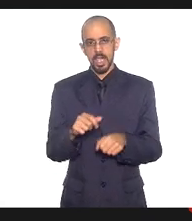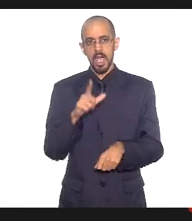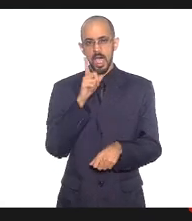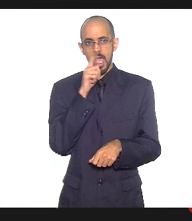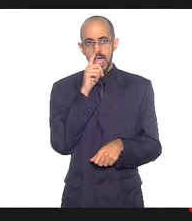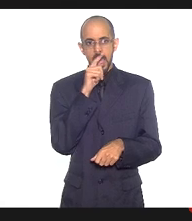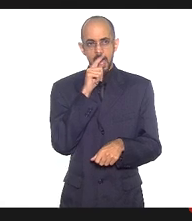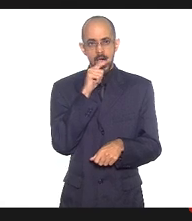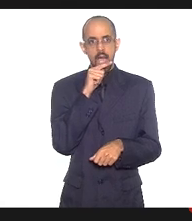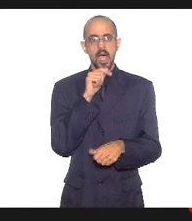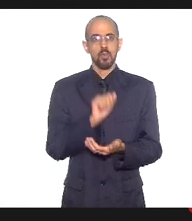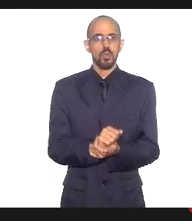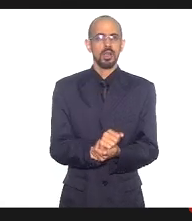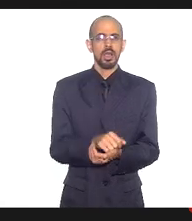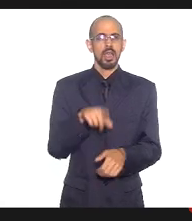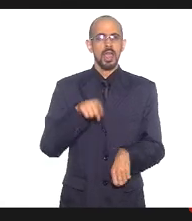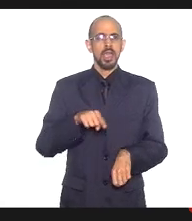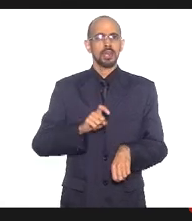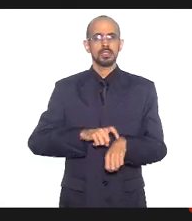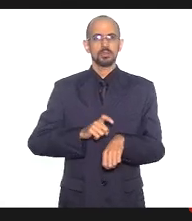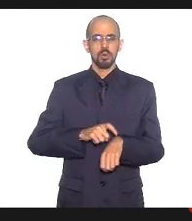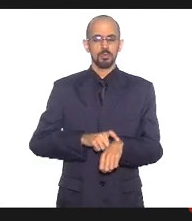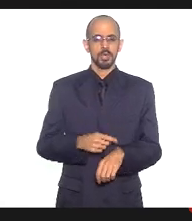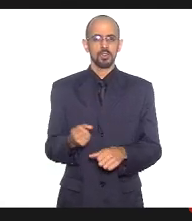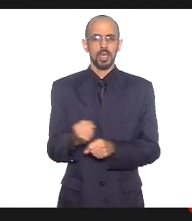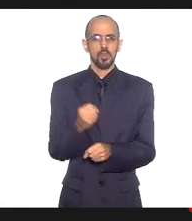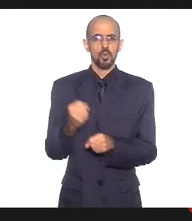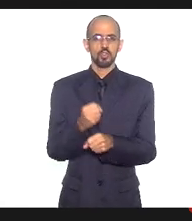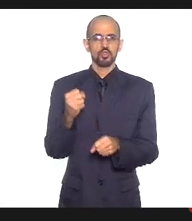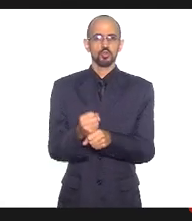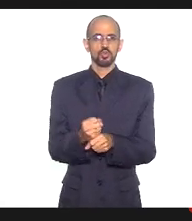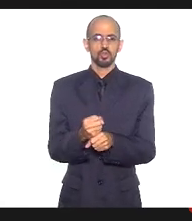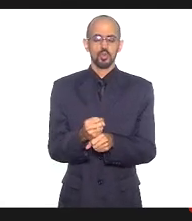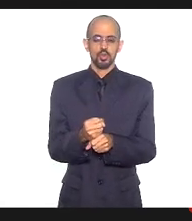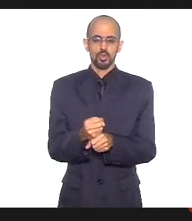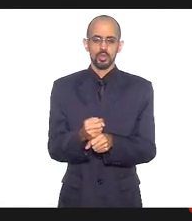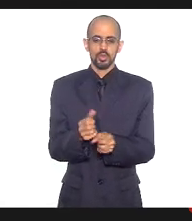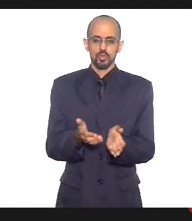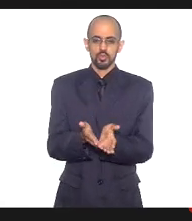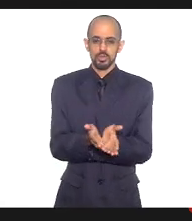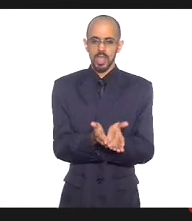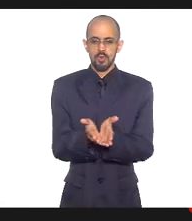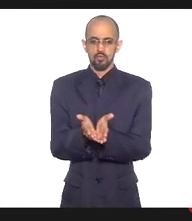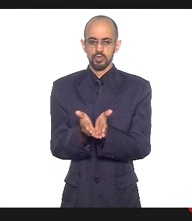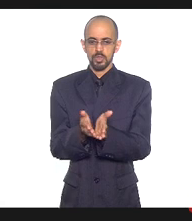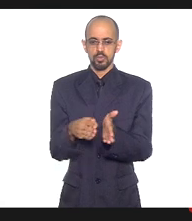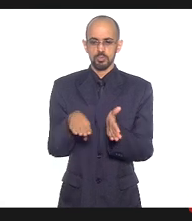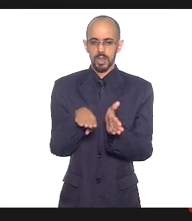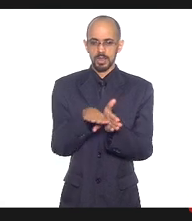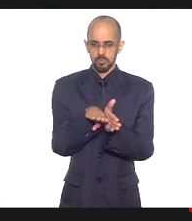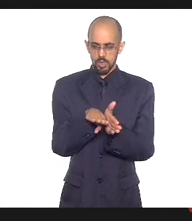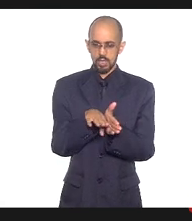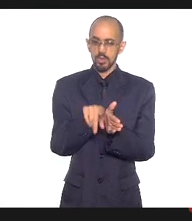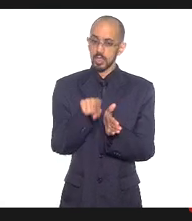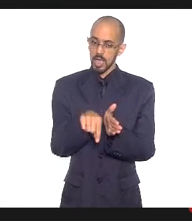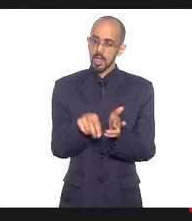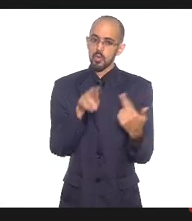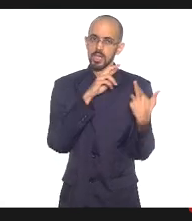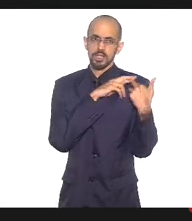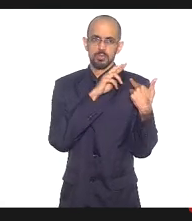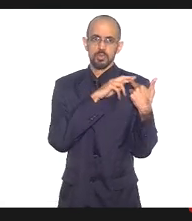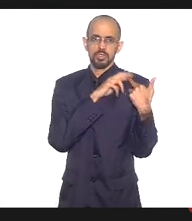que é construído as plataformas, os navios plataforma, que vão ser responsáveis pela